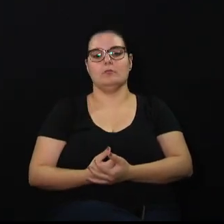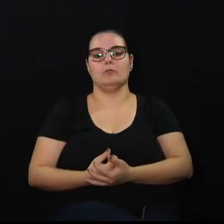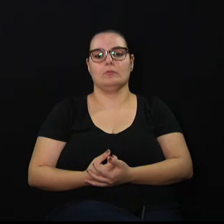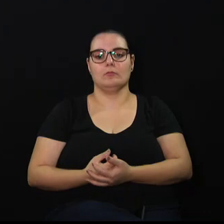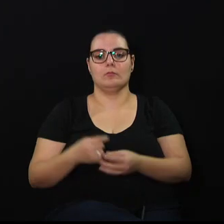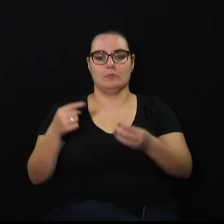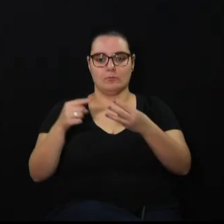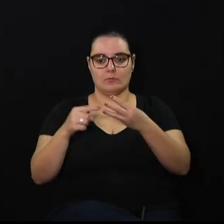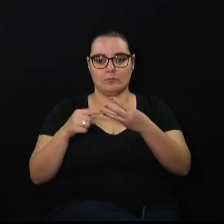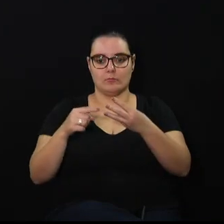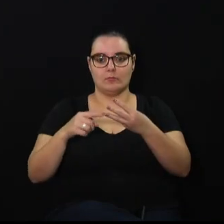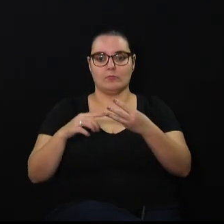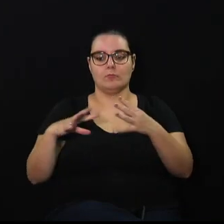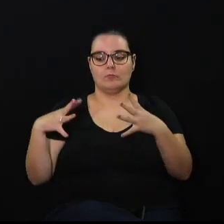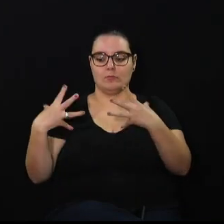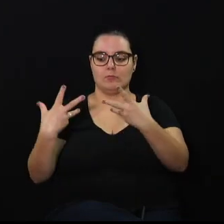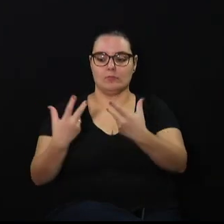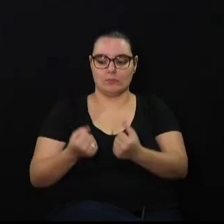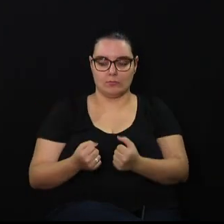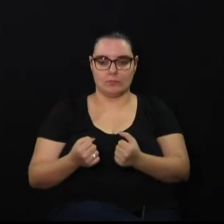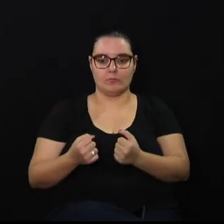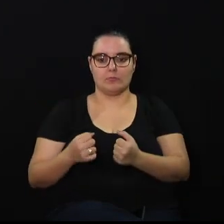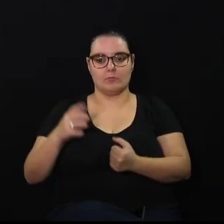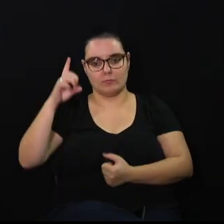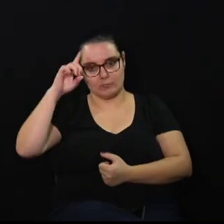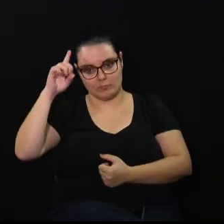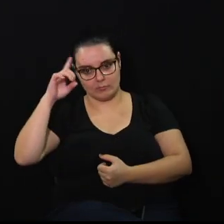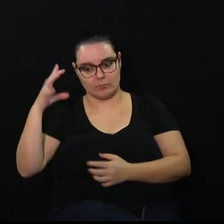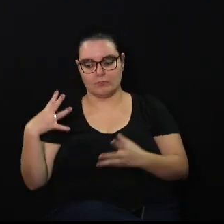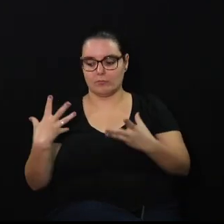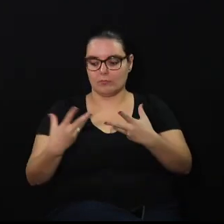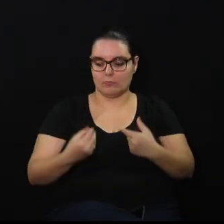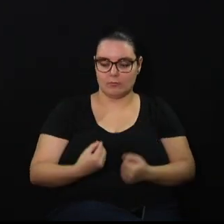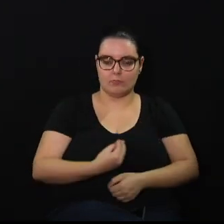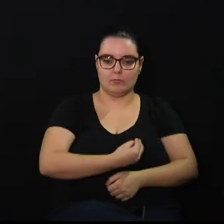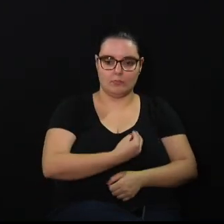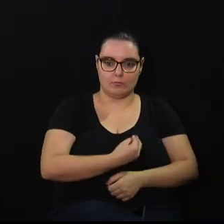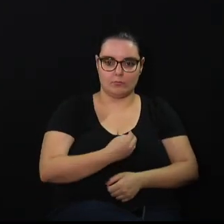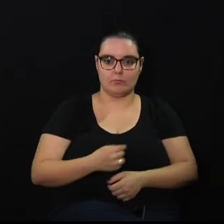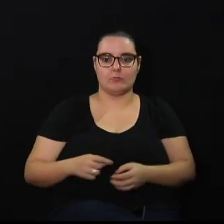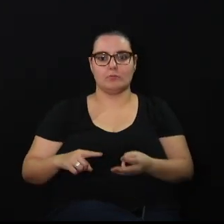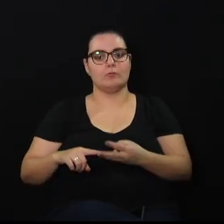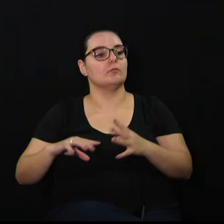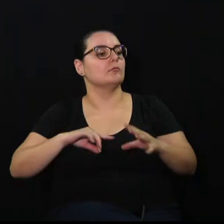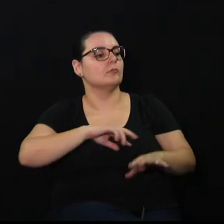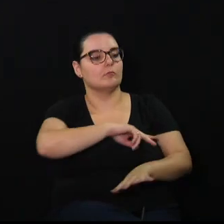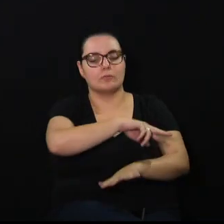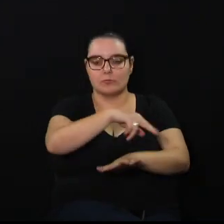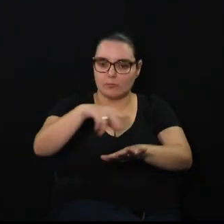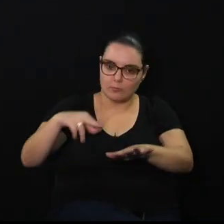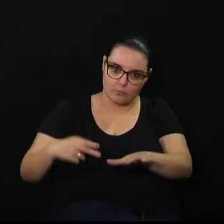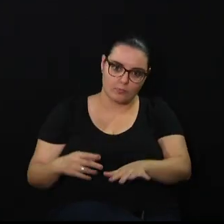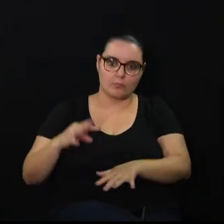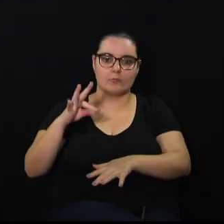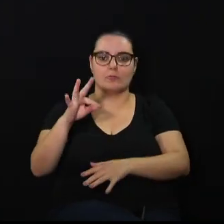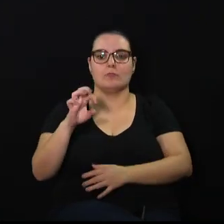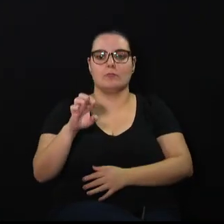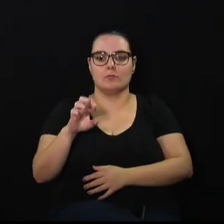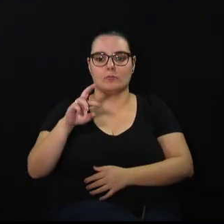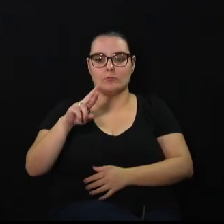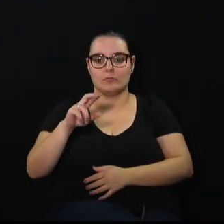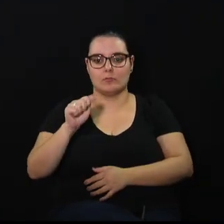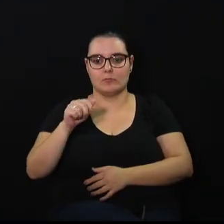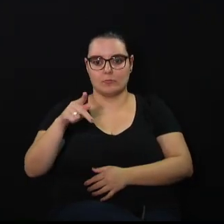principal do abba então a mesma criança é atendida por diferentes terapeutas justamente para que ela aprenda a